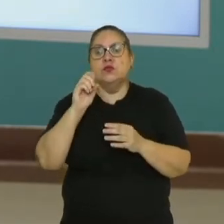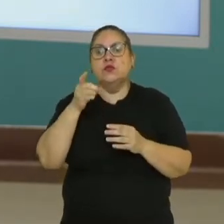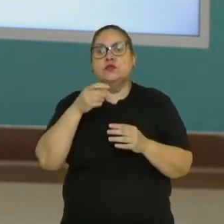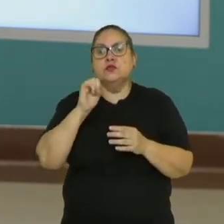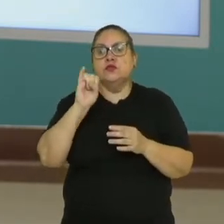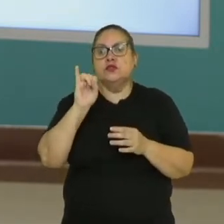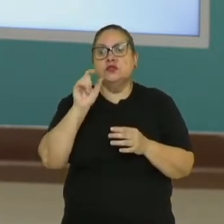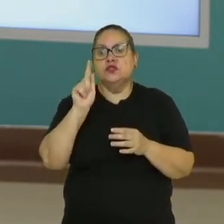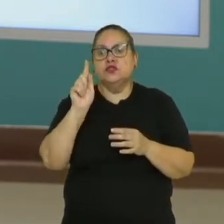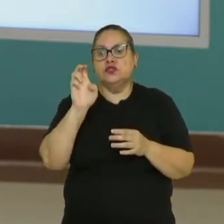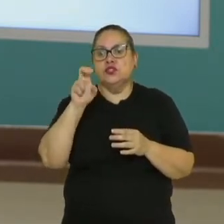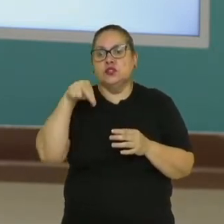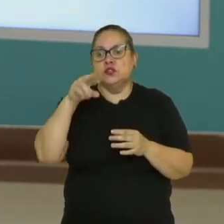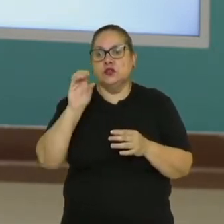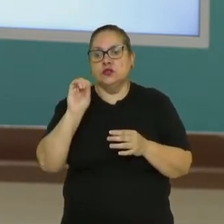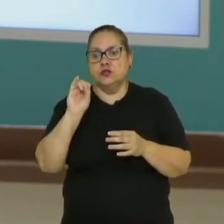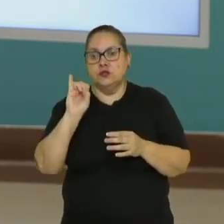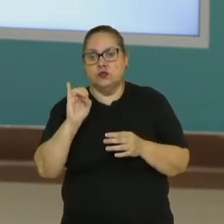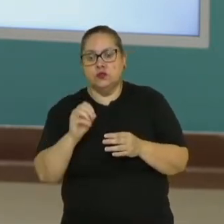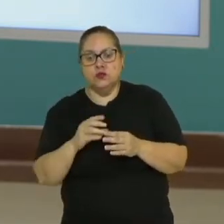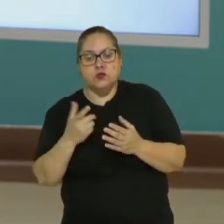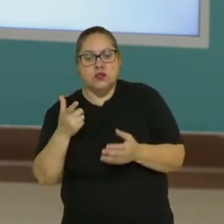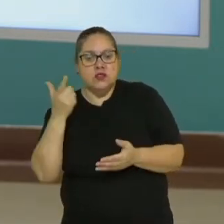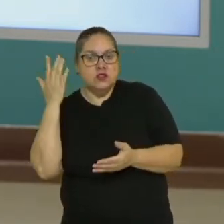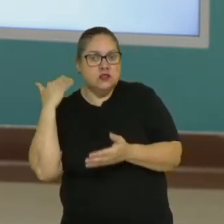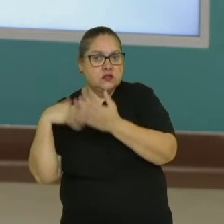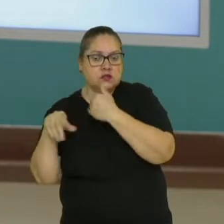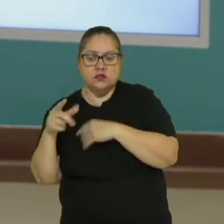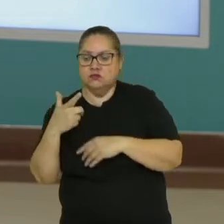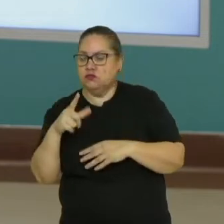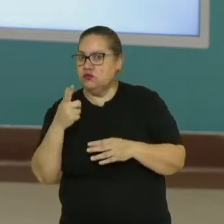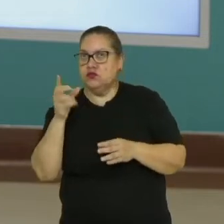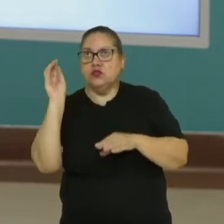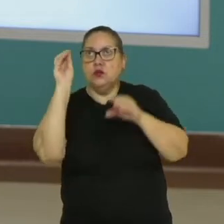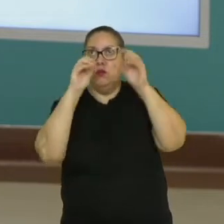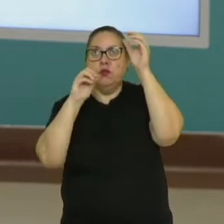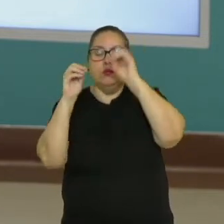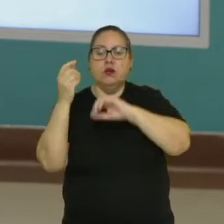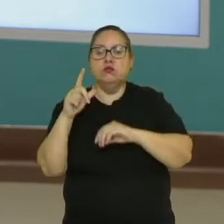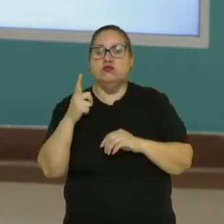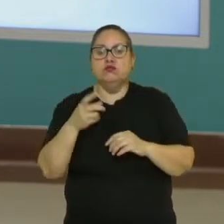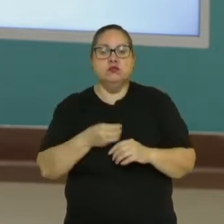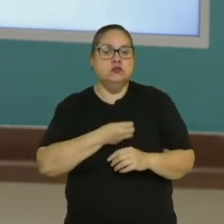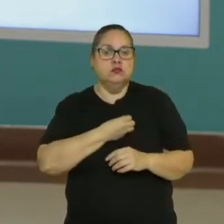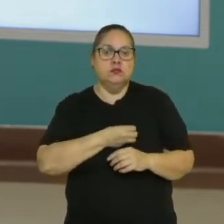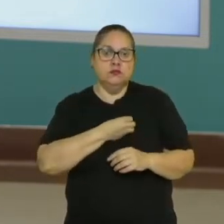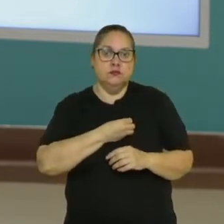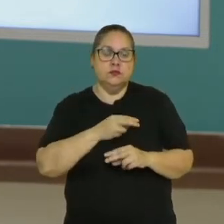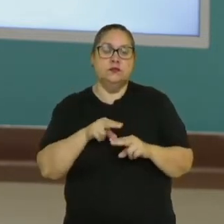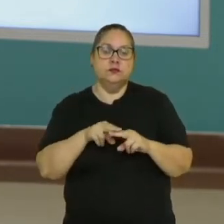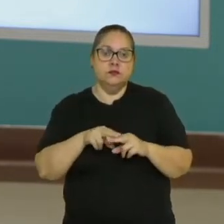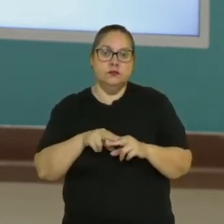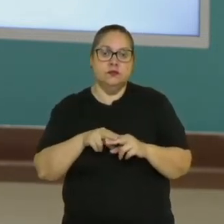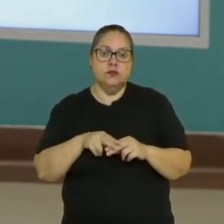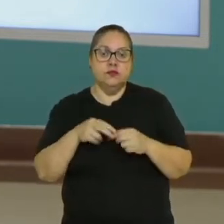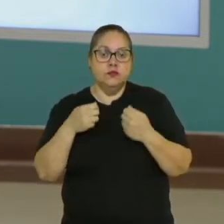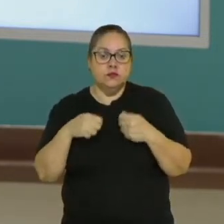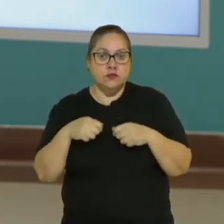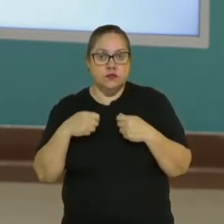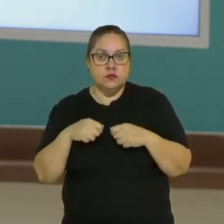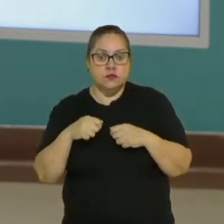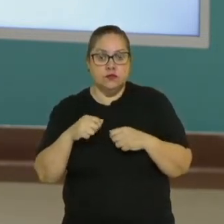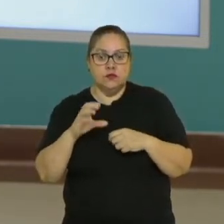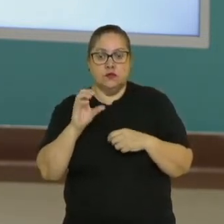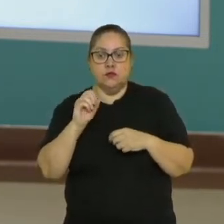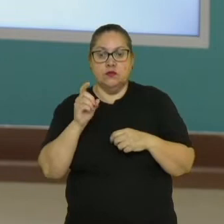Terra se formou, não tinha oxigênio na composição. Por isso não existia vida. Porque se nós dependemos do